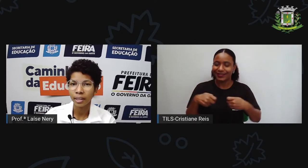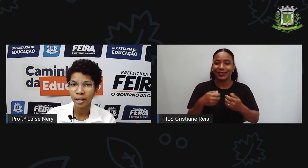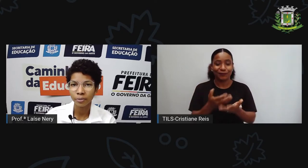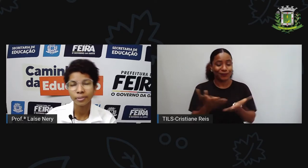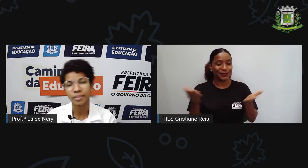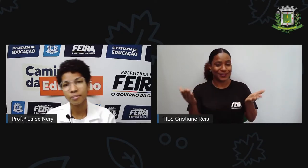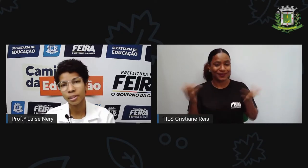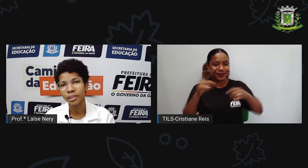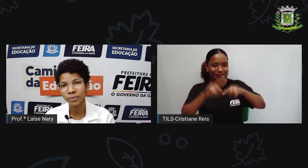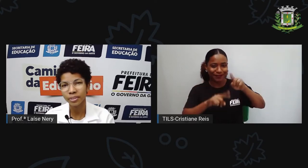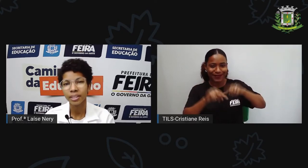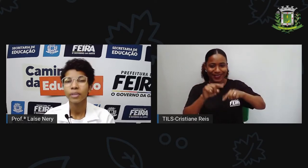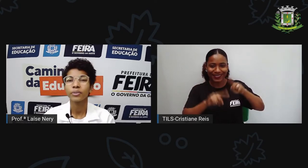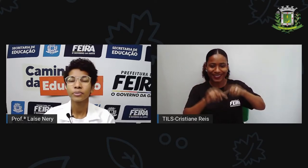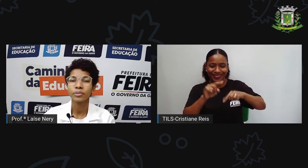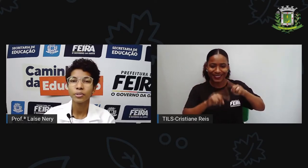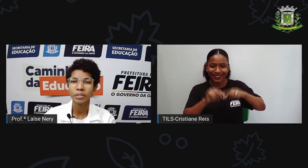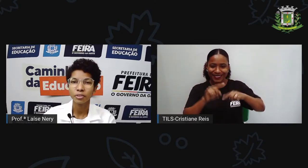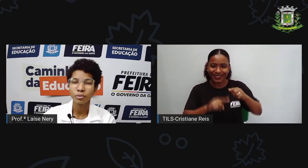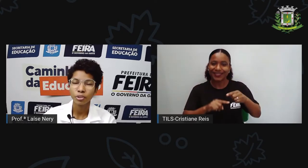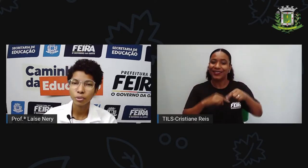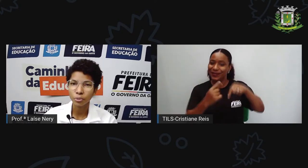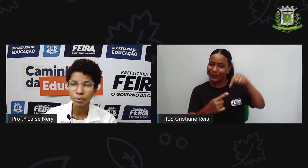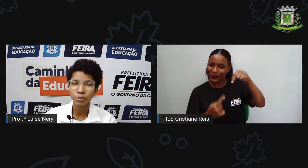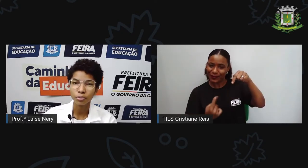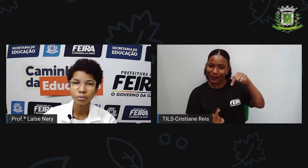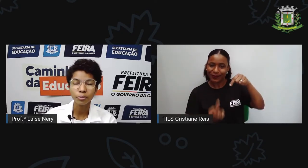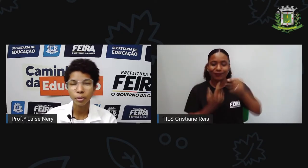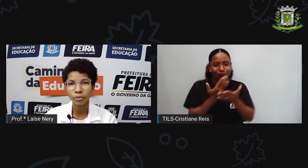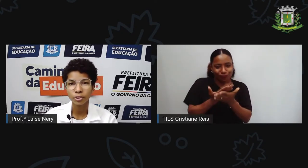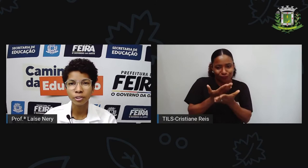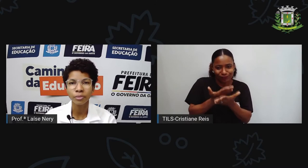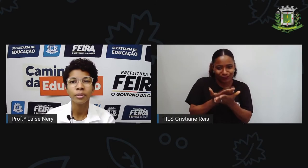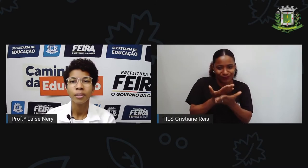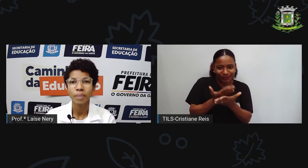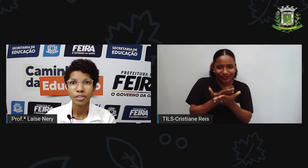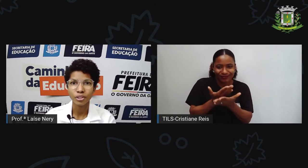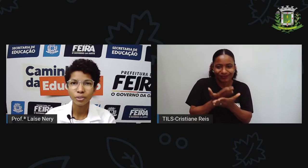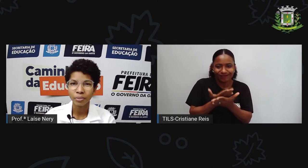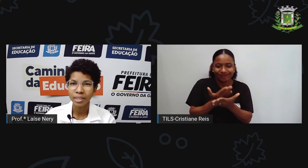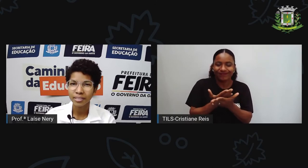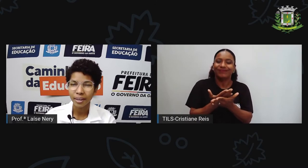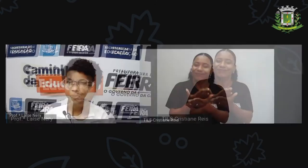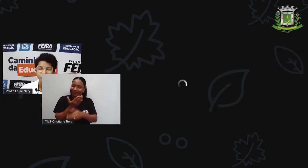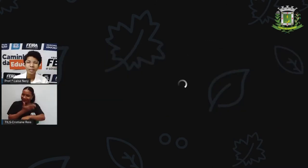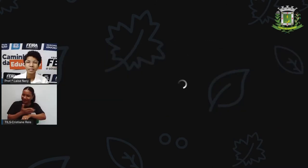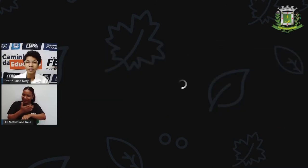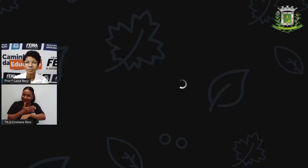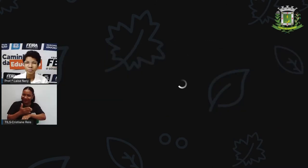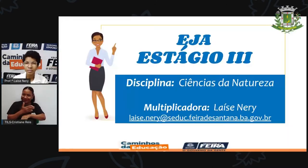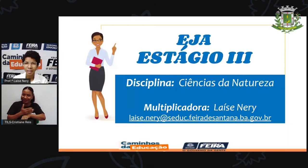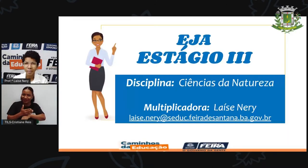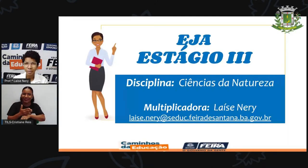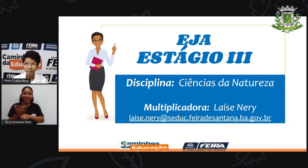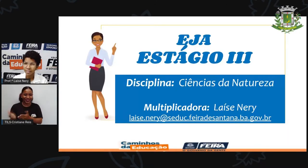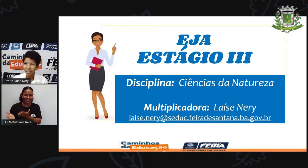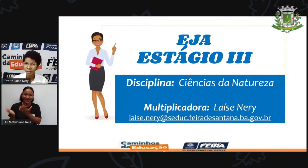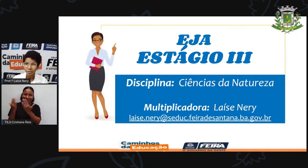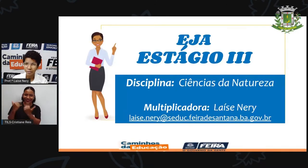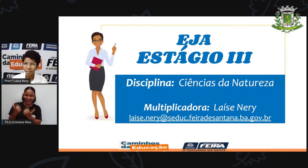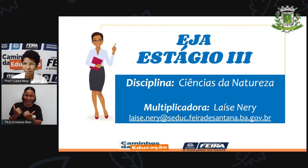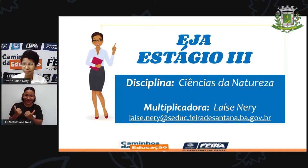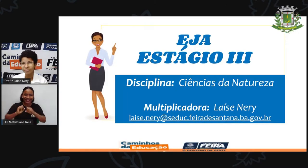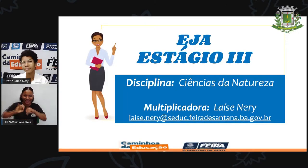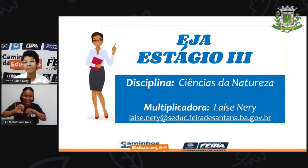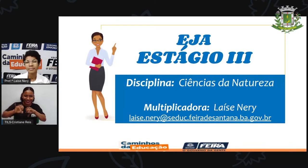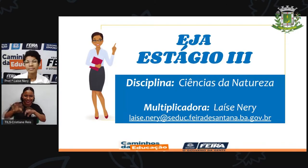material nas mãos, no seu cantinho de estudos, tudo prontinho para a gente começar. Então vamos lá para a nossa aula